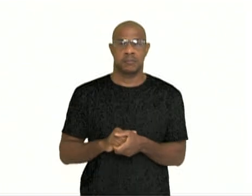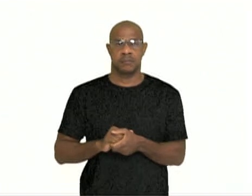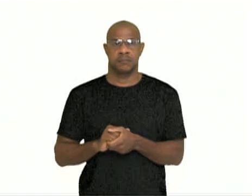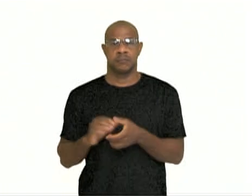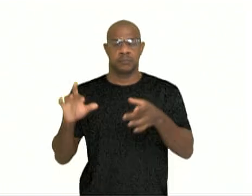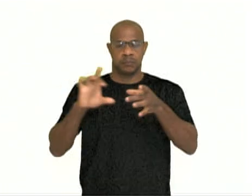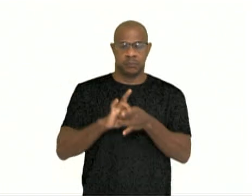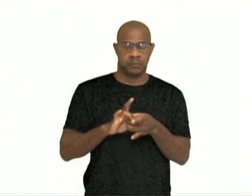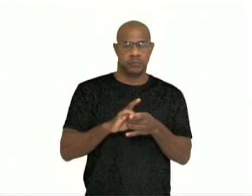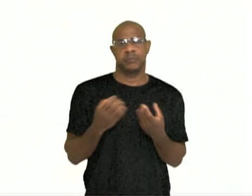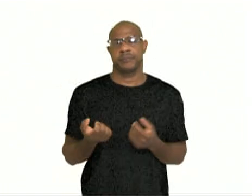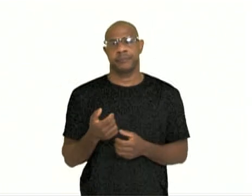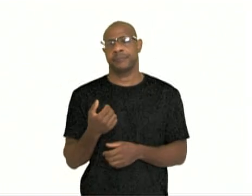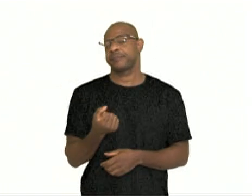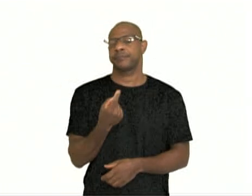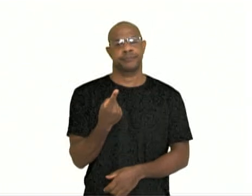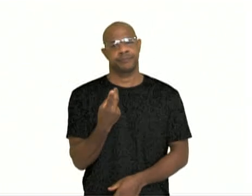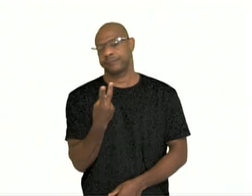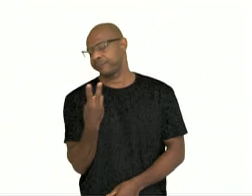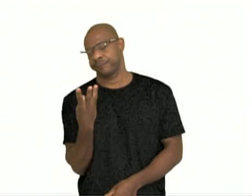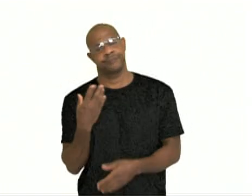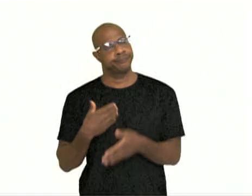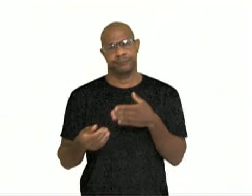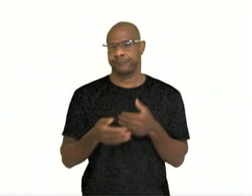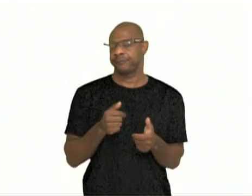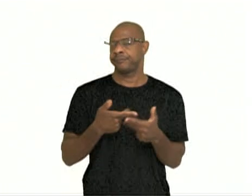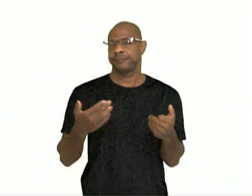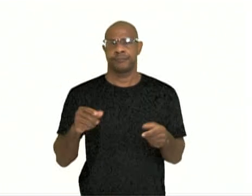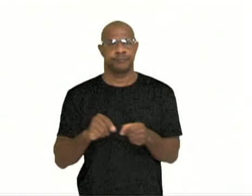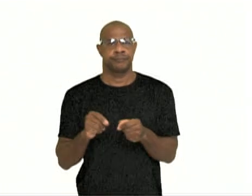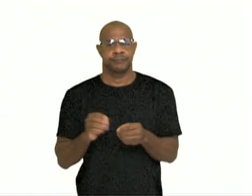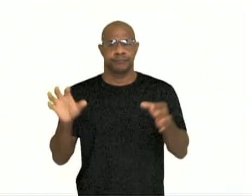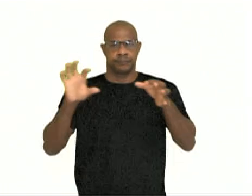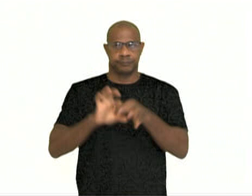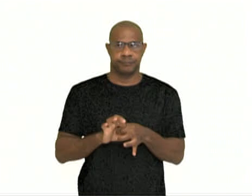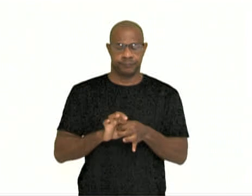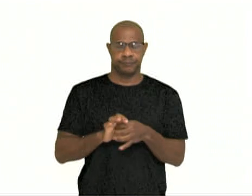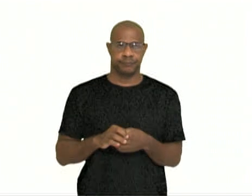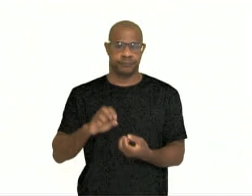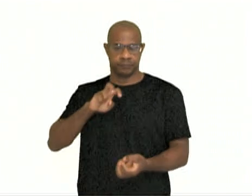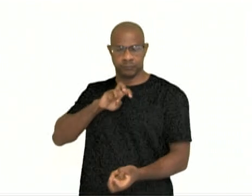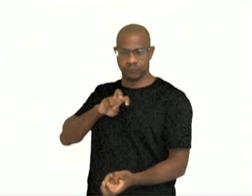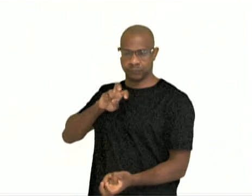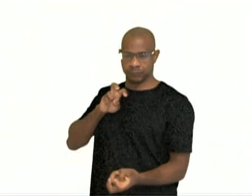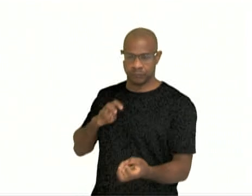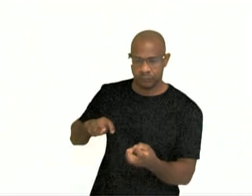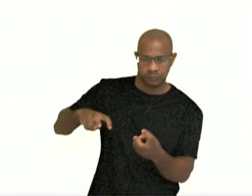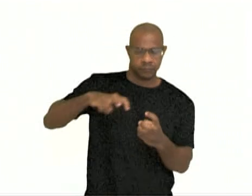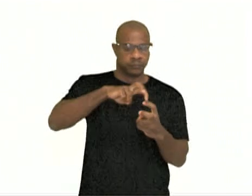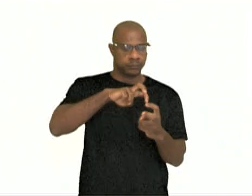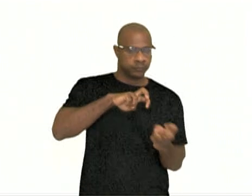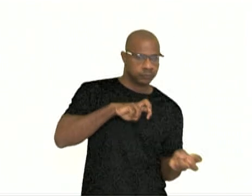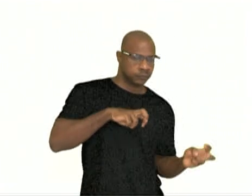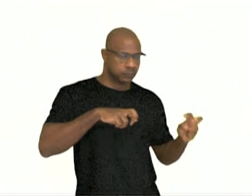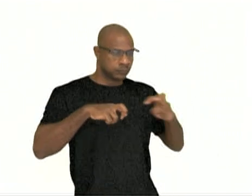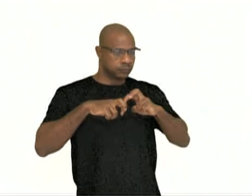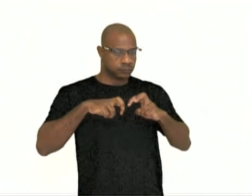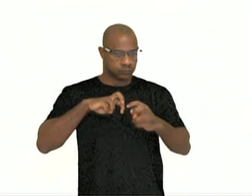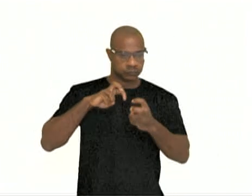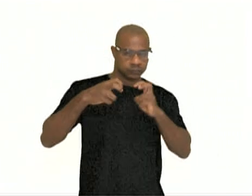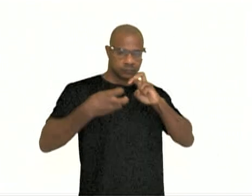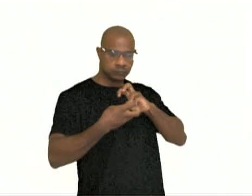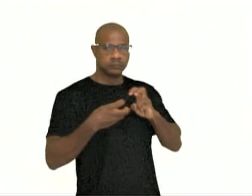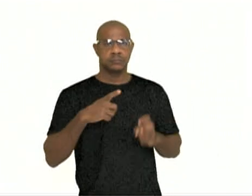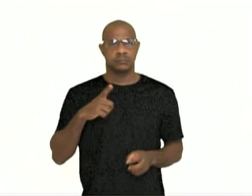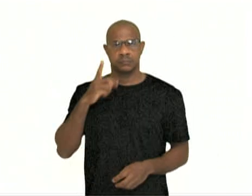um ou mais golpes ou elementos, né? Faço uma junção entre esses golpes. Para a gente poder aprender melhor